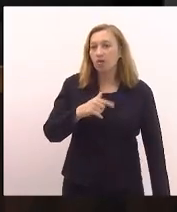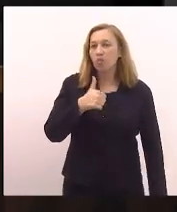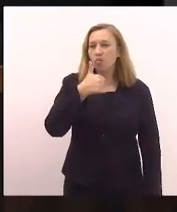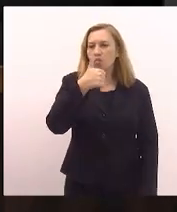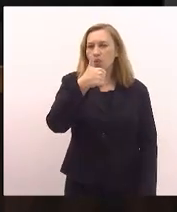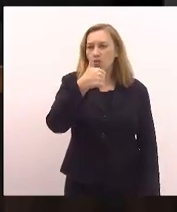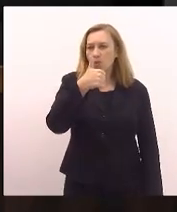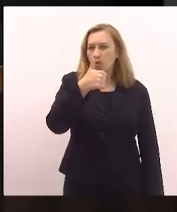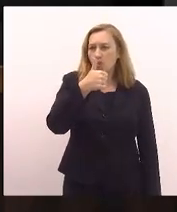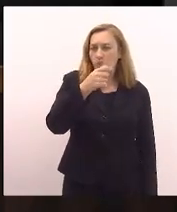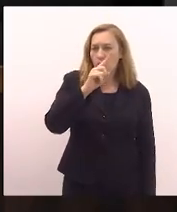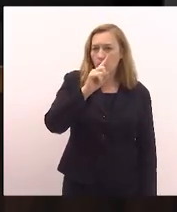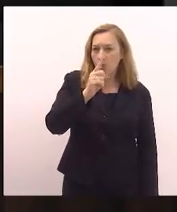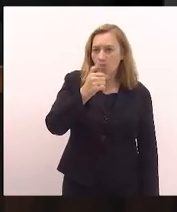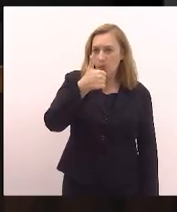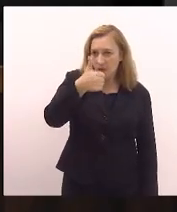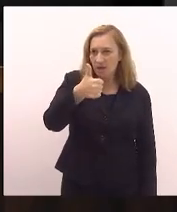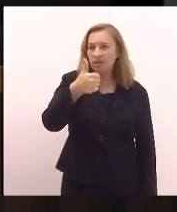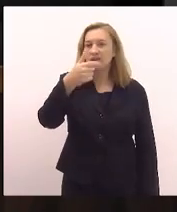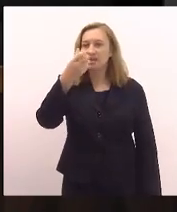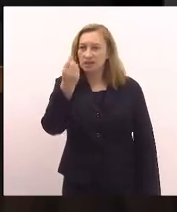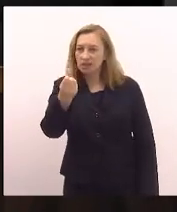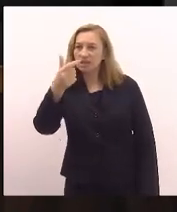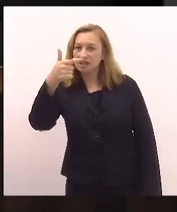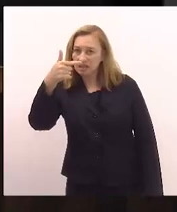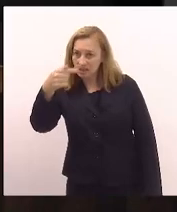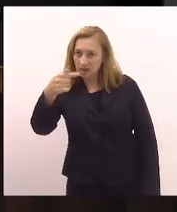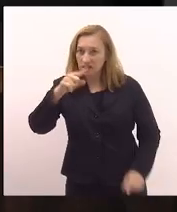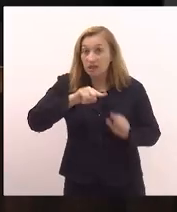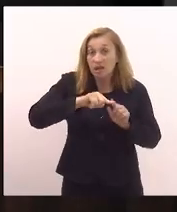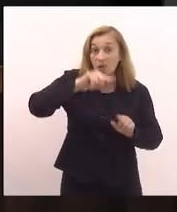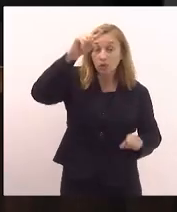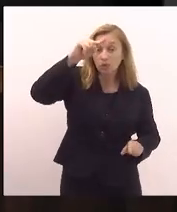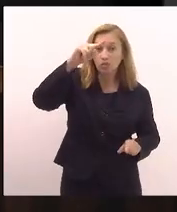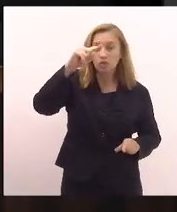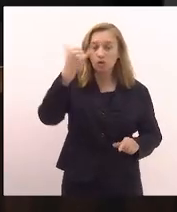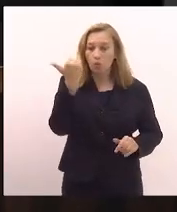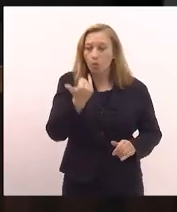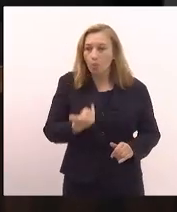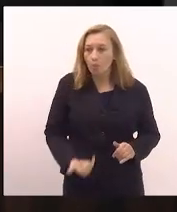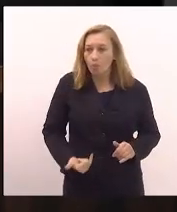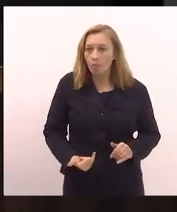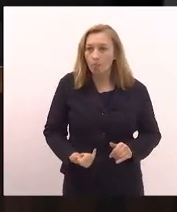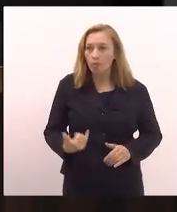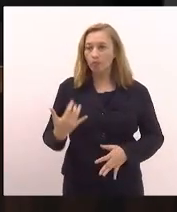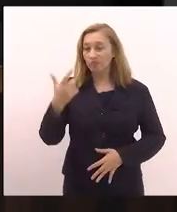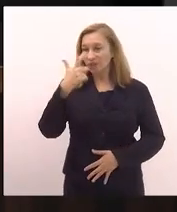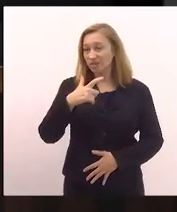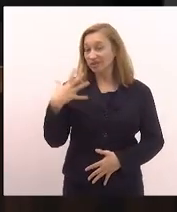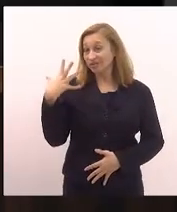1,67m de altura, sou magra e me acho linda.